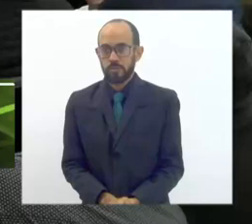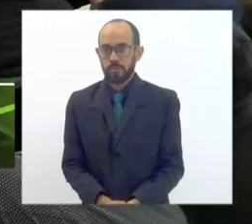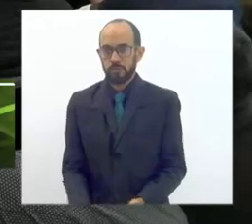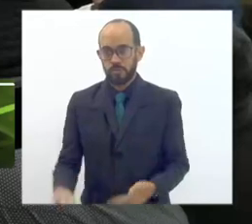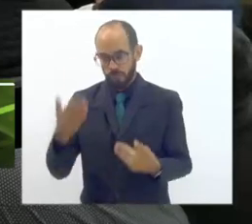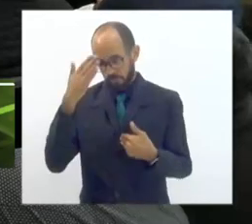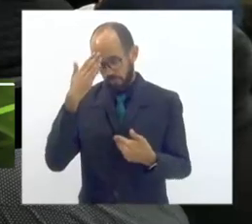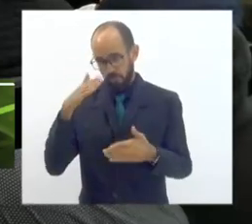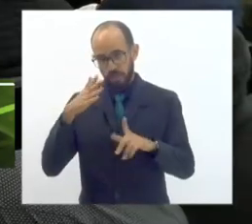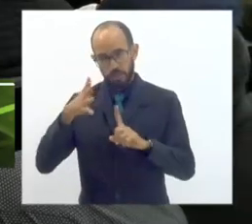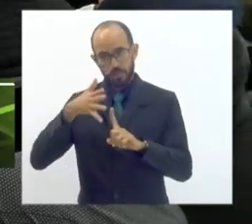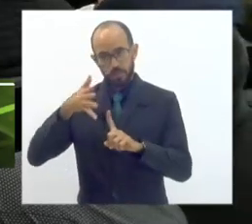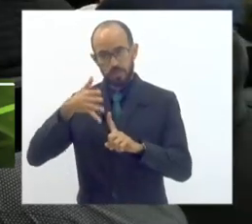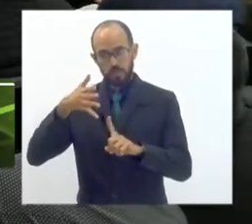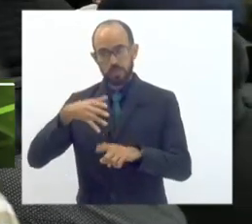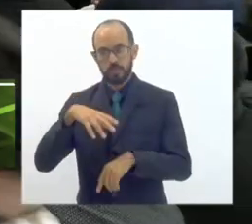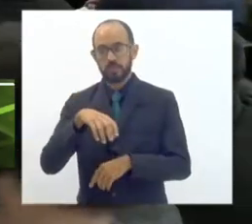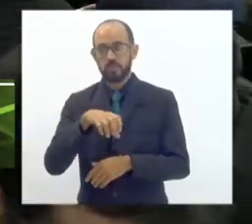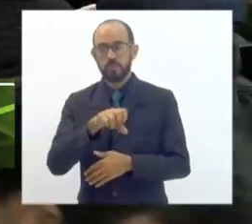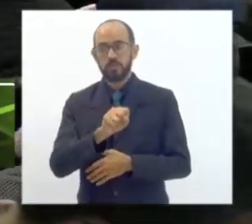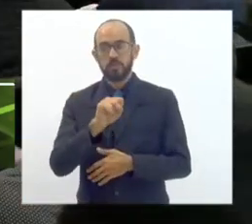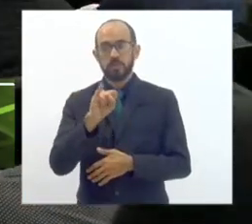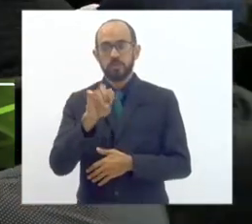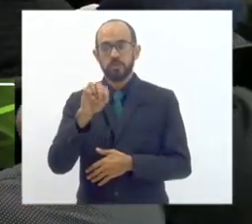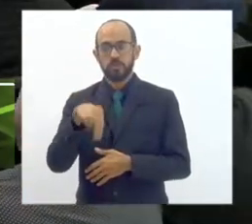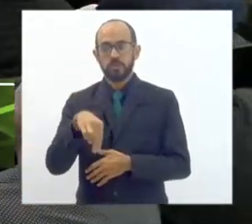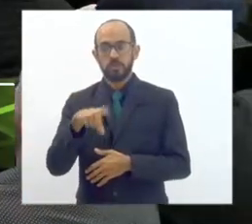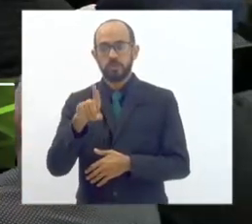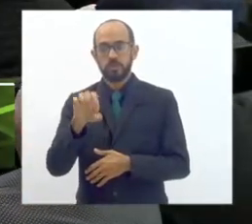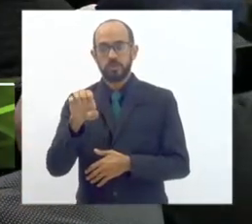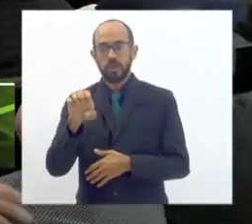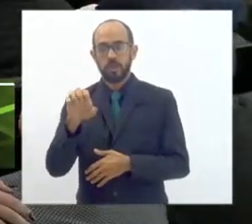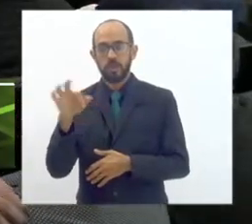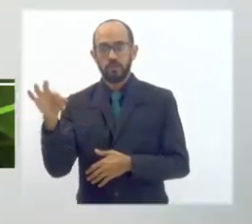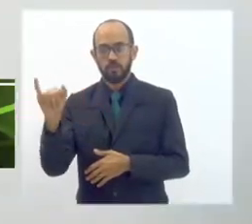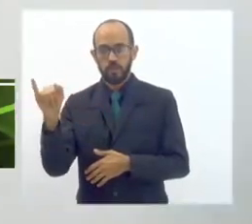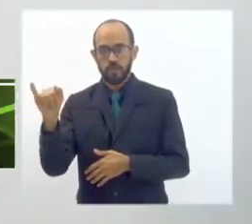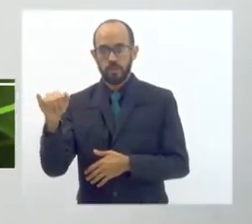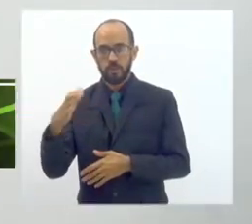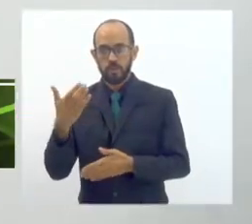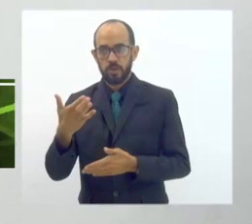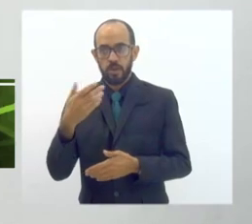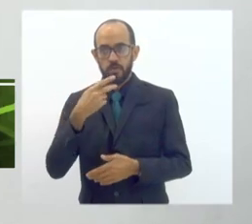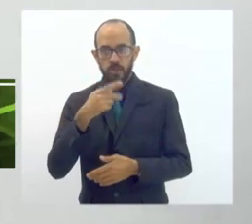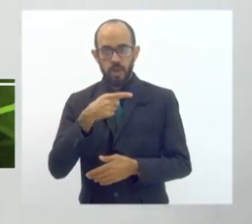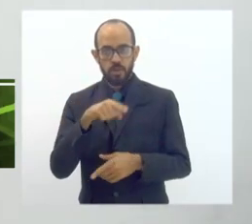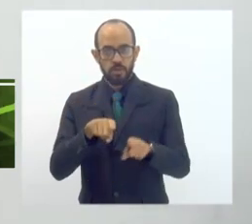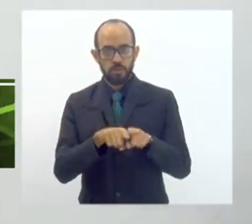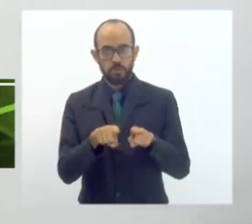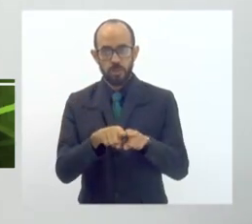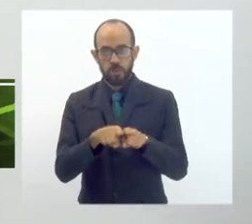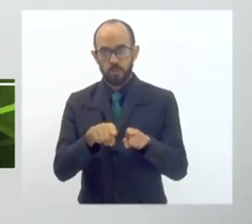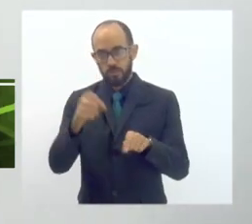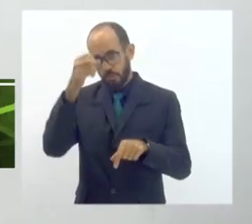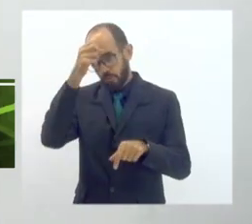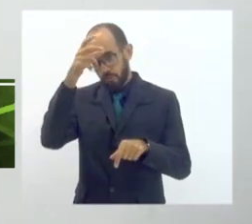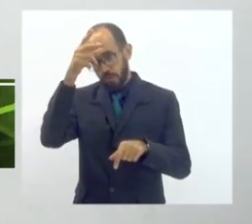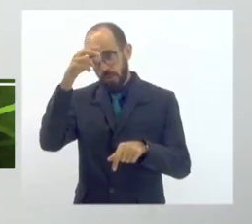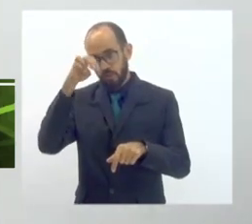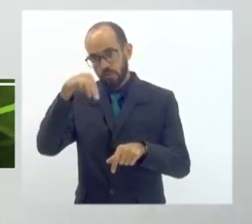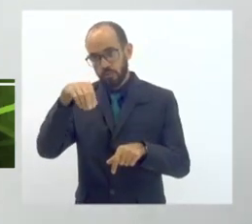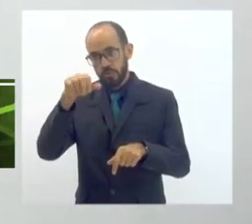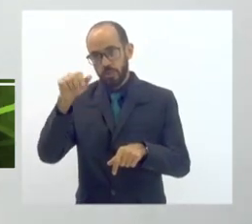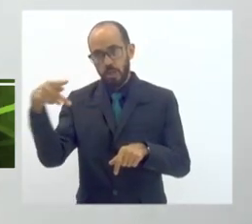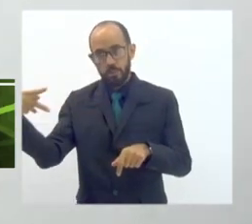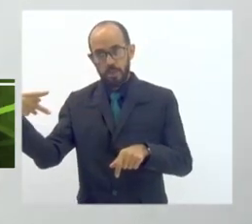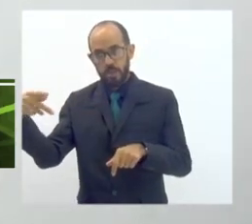Obrigado aí, a apresentação do SIDENF. Eu queria participar de vocês que o prefeito de Miguel Pereira, o André Português, vai ter que se ausentar